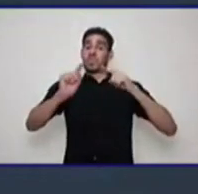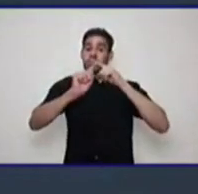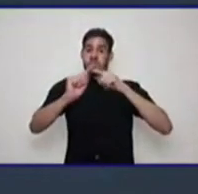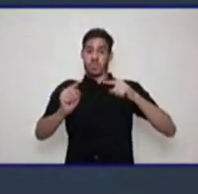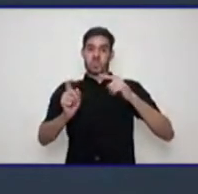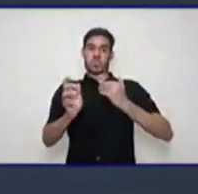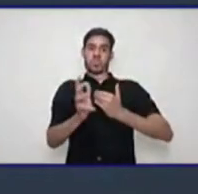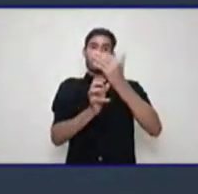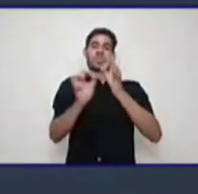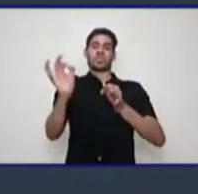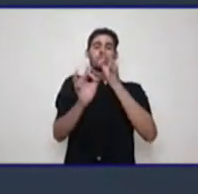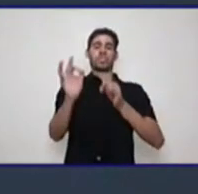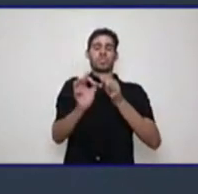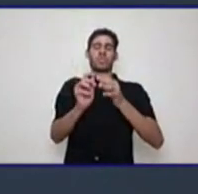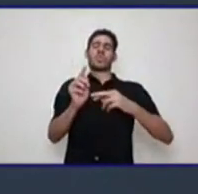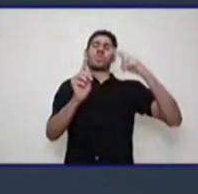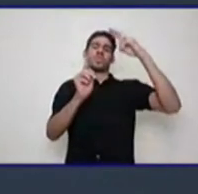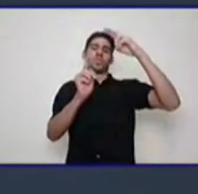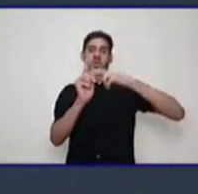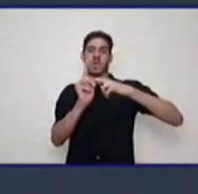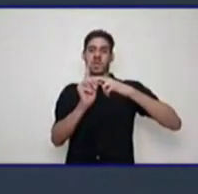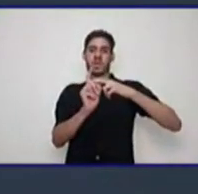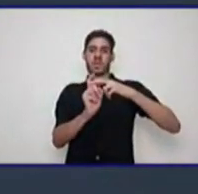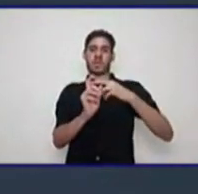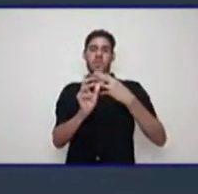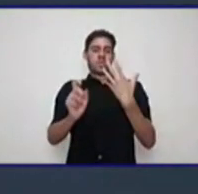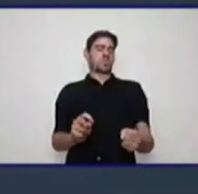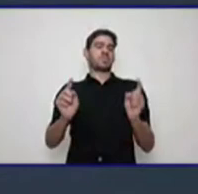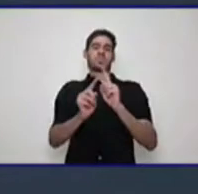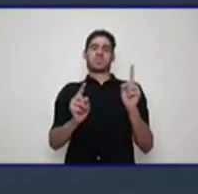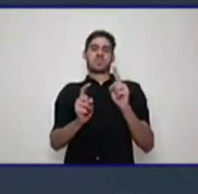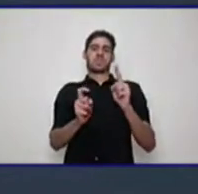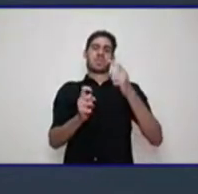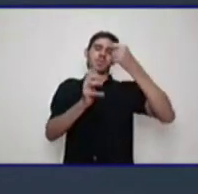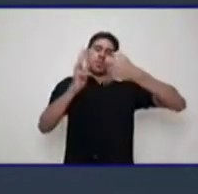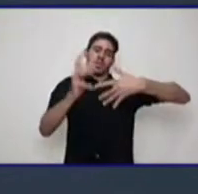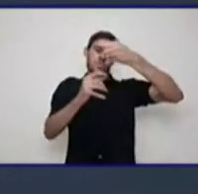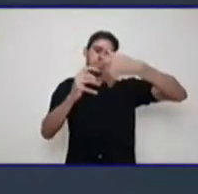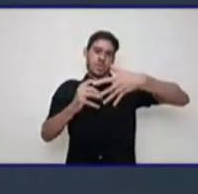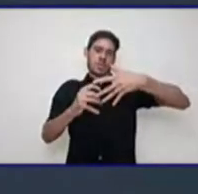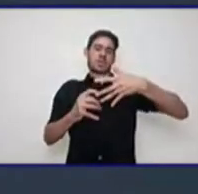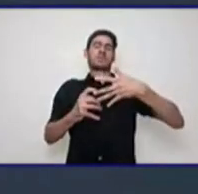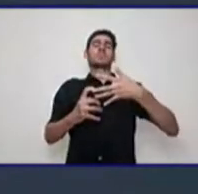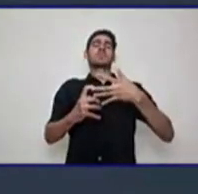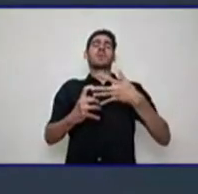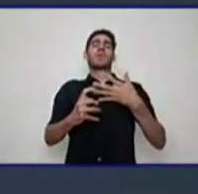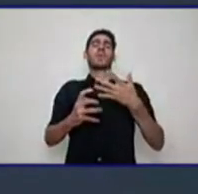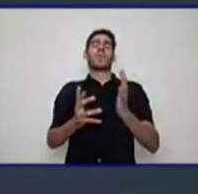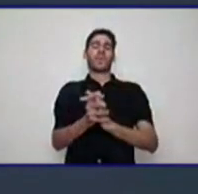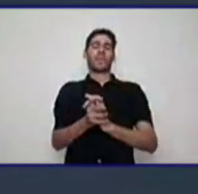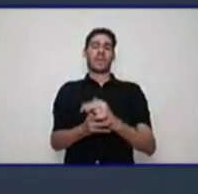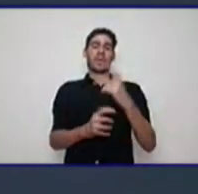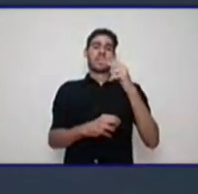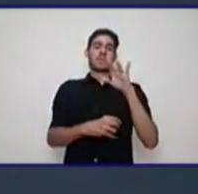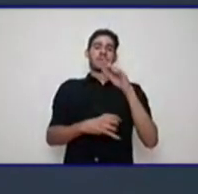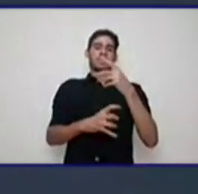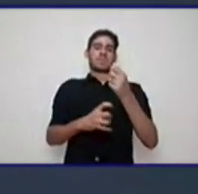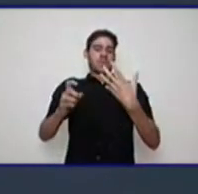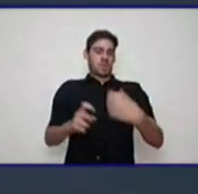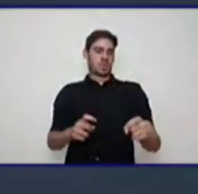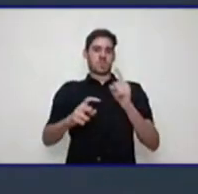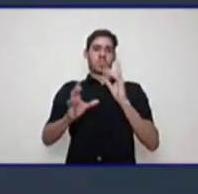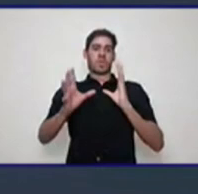o julgamento, o relator rejeitou a alegação de prescrição e desaprovou as